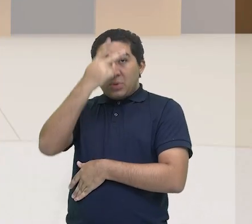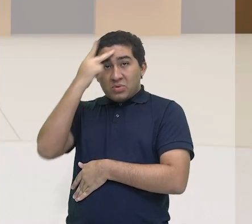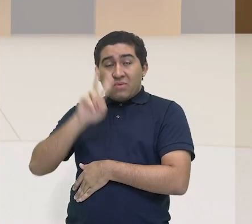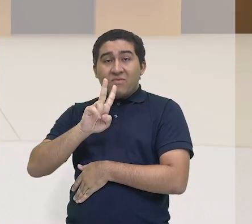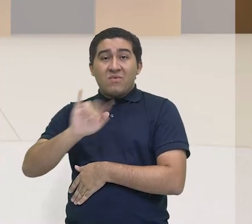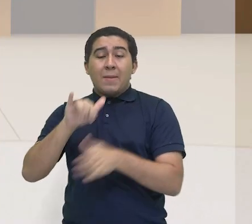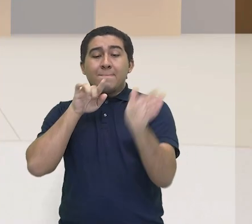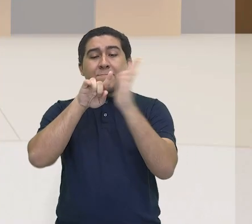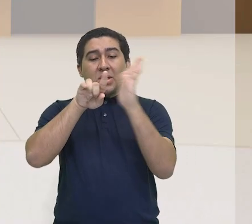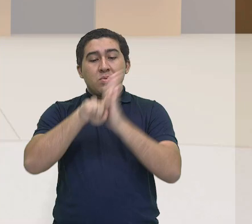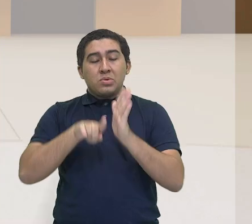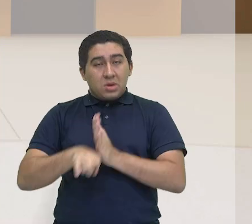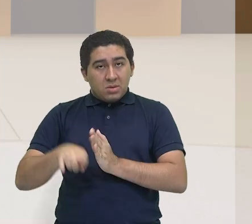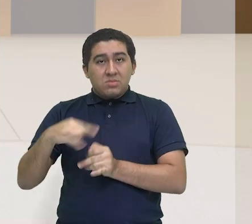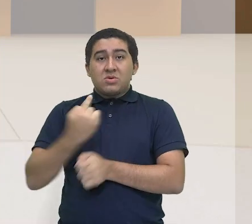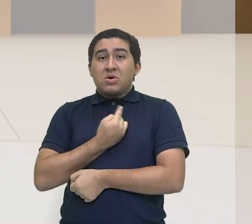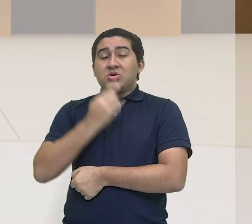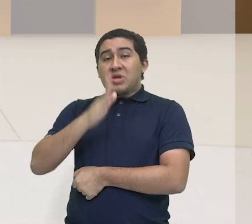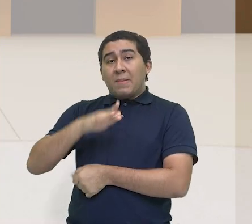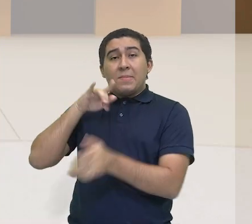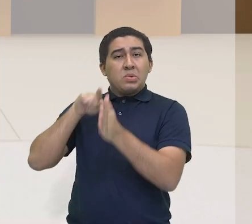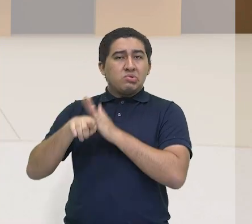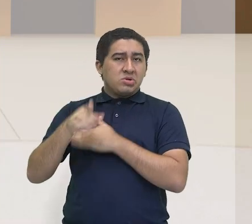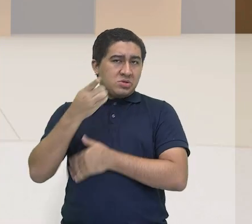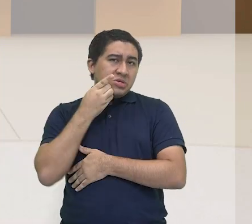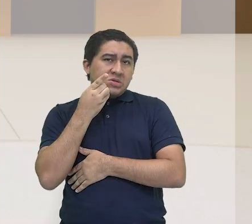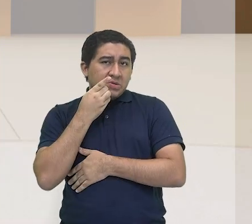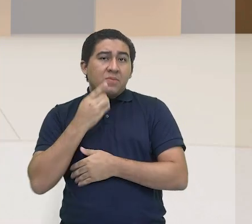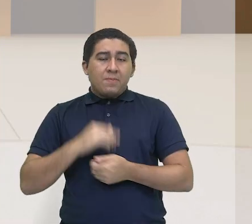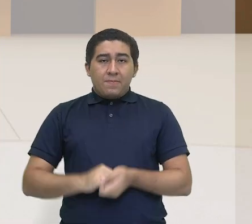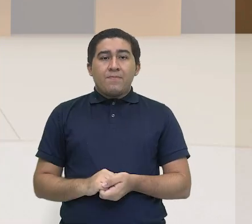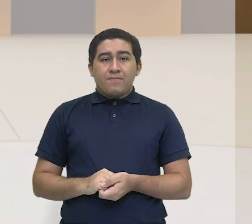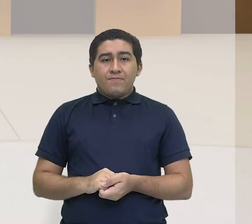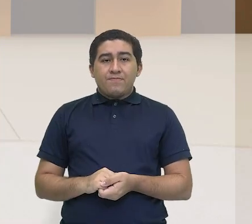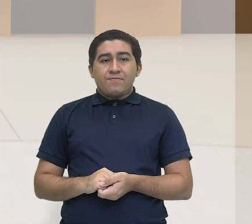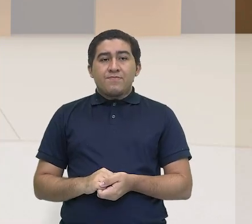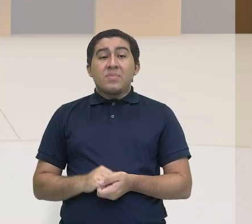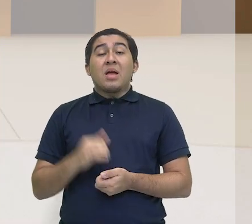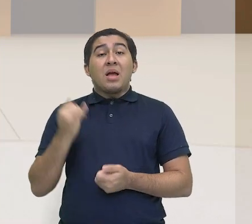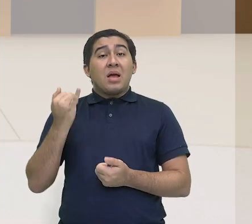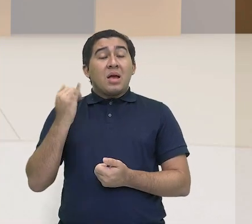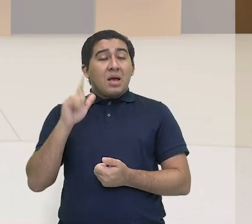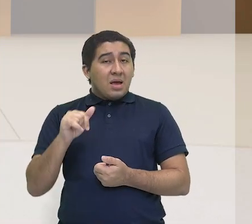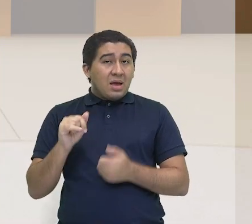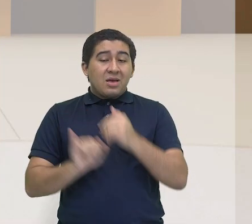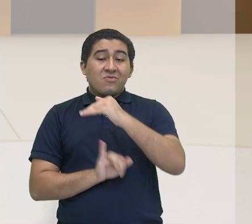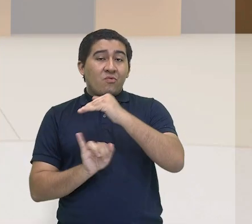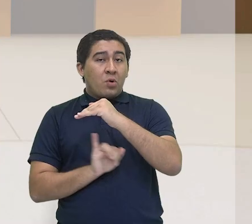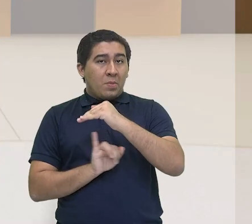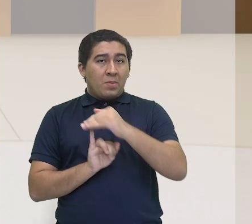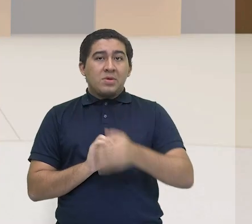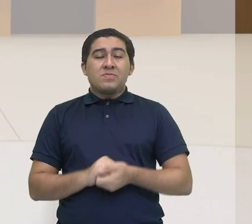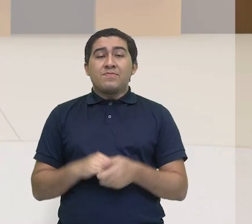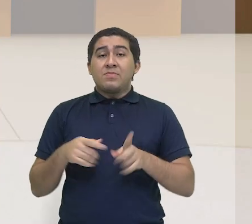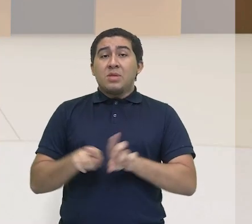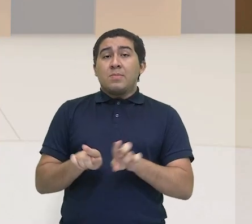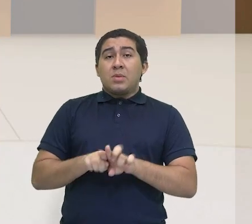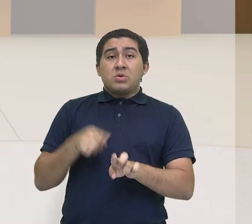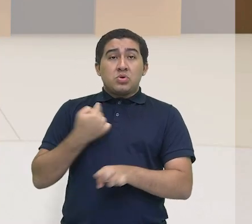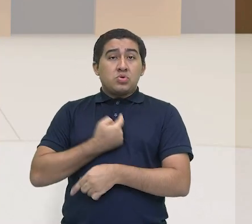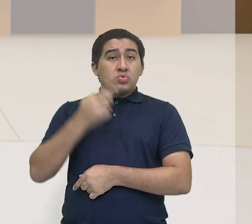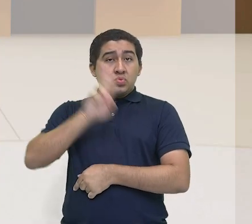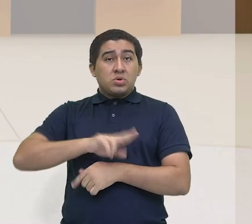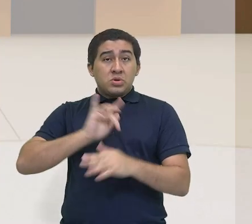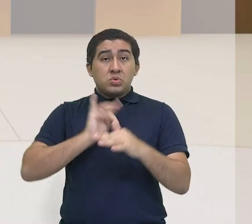fazer perguntas, nós já fazemos isso diariamente, informalmente. Perfeito. E também utilizamos até nas redes